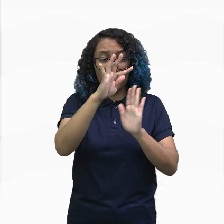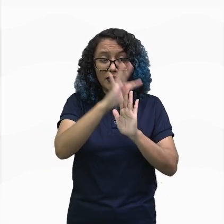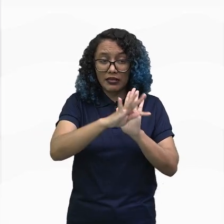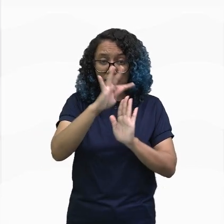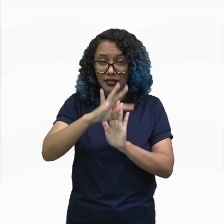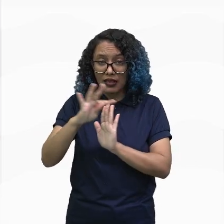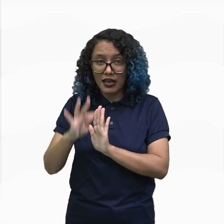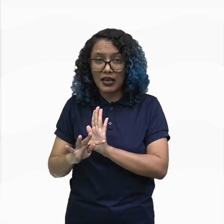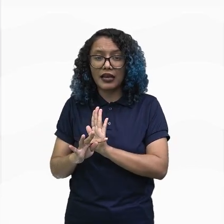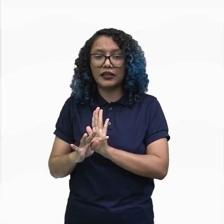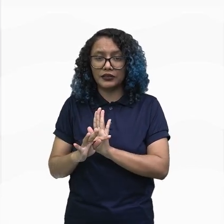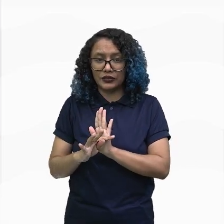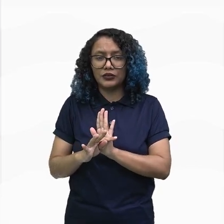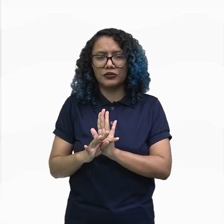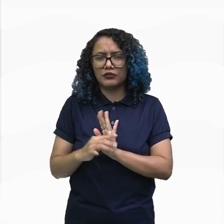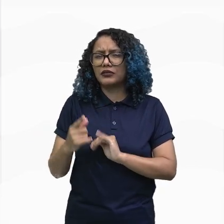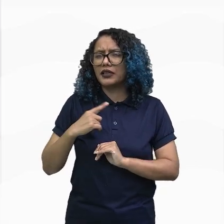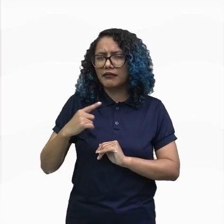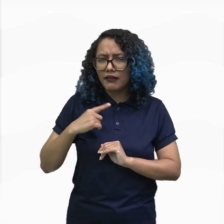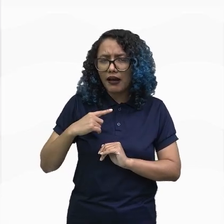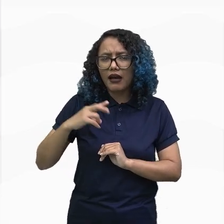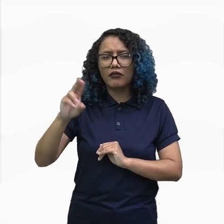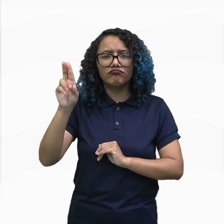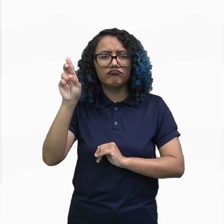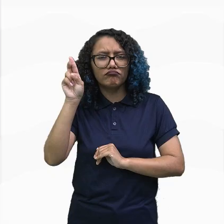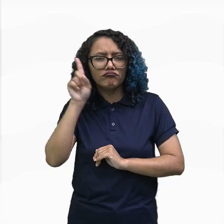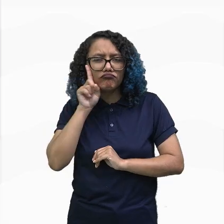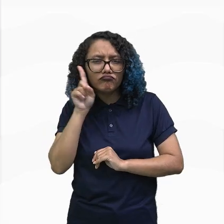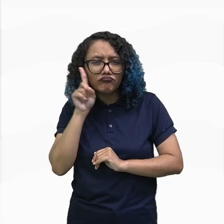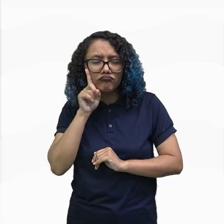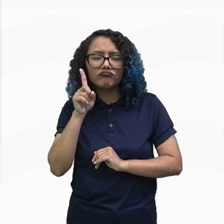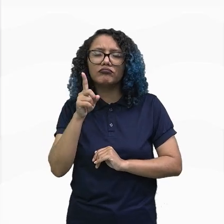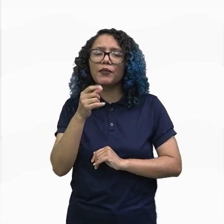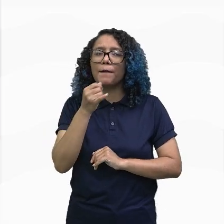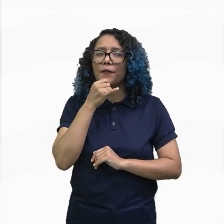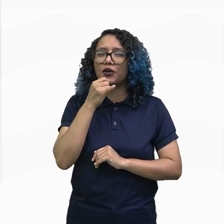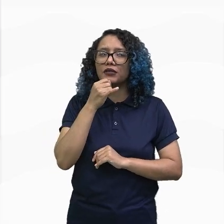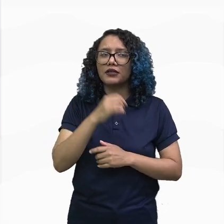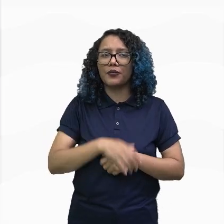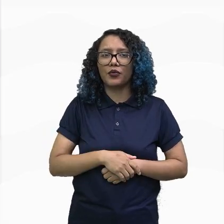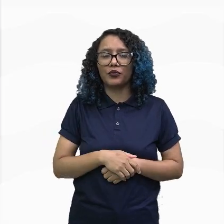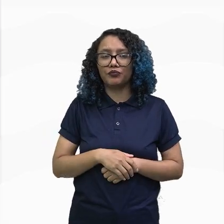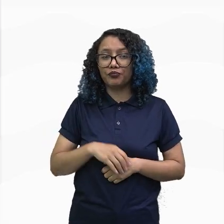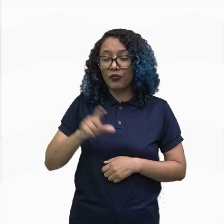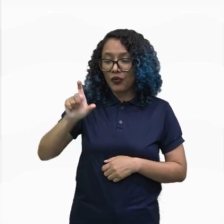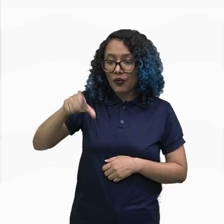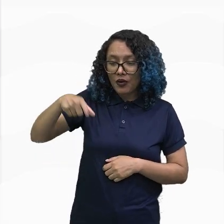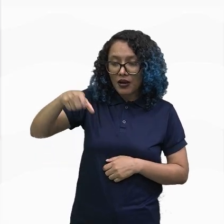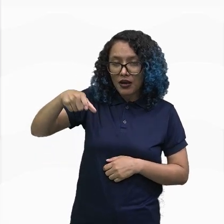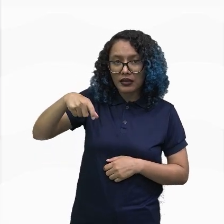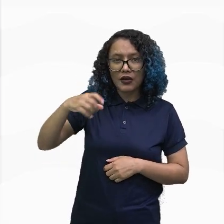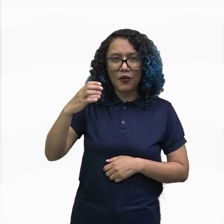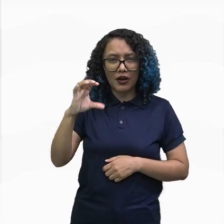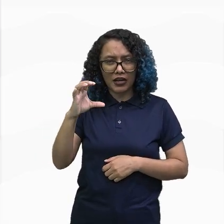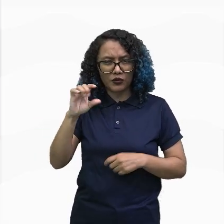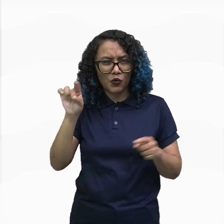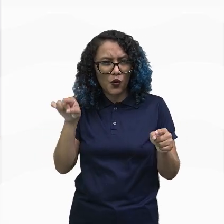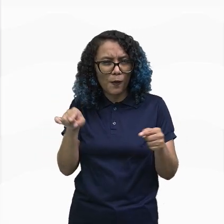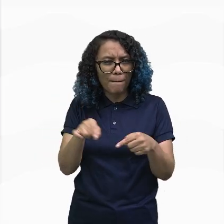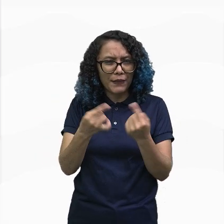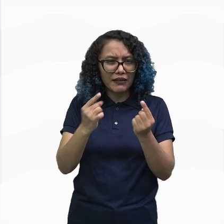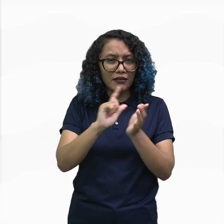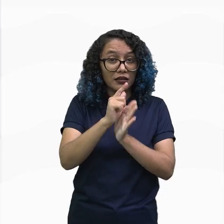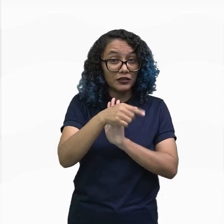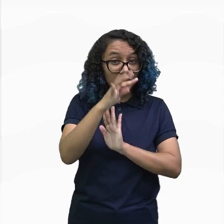estão presentes no nosso dia a dia. Eu posso considerar um cartão de crédito, por exemplo, um gênero